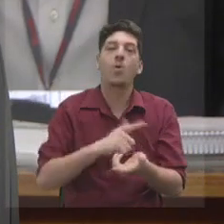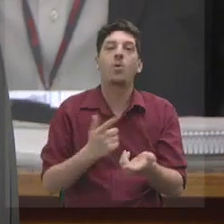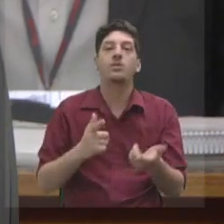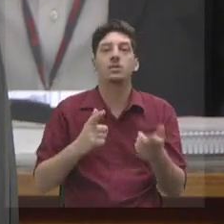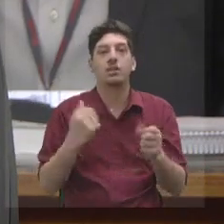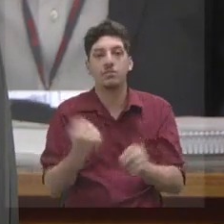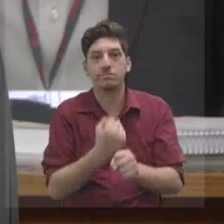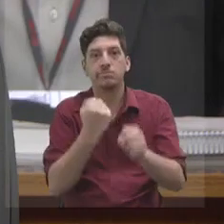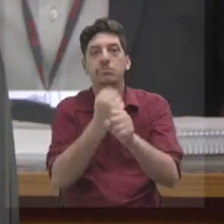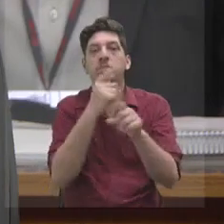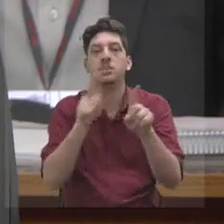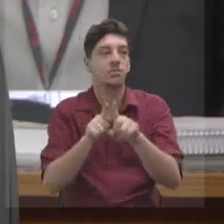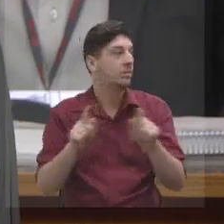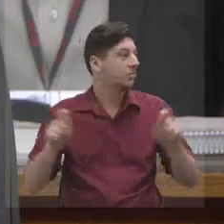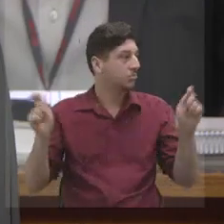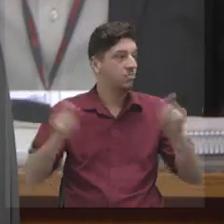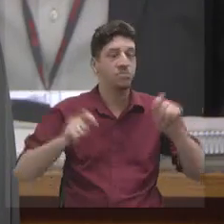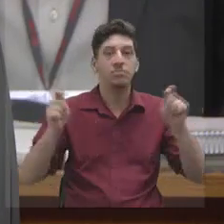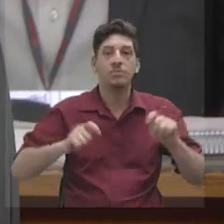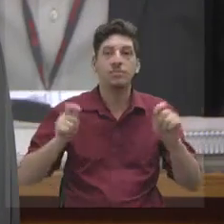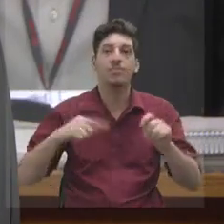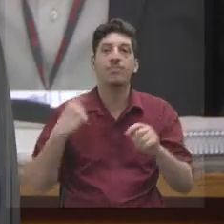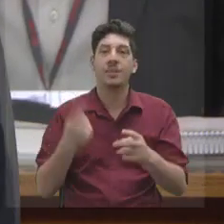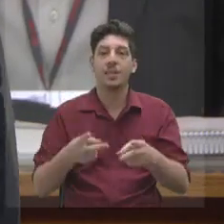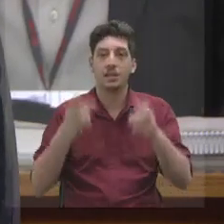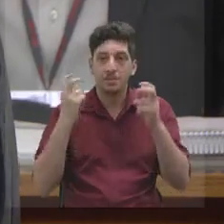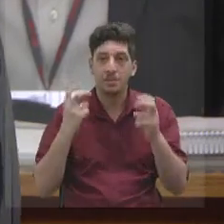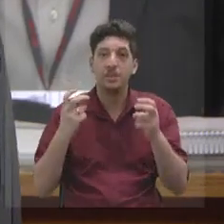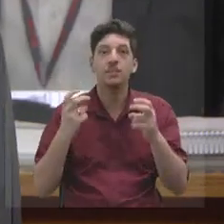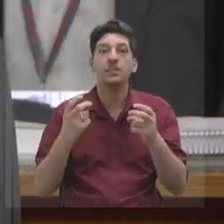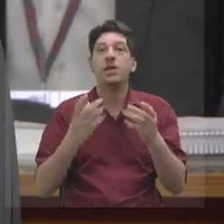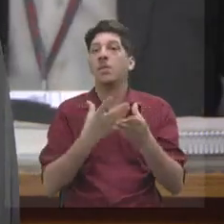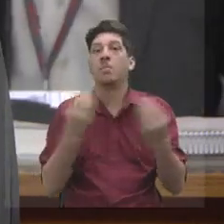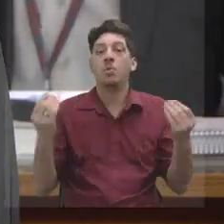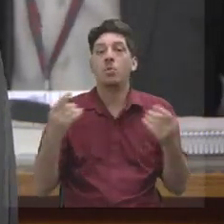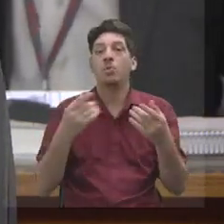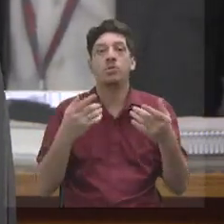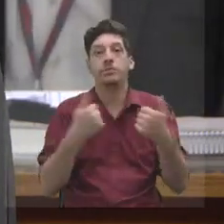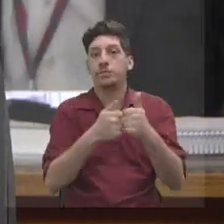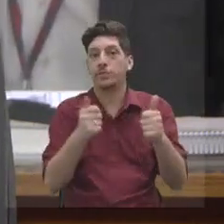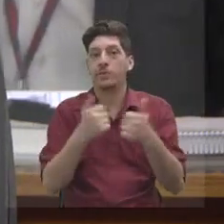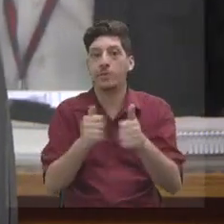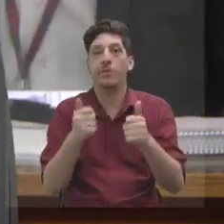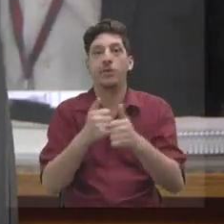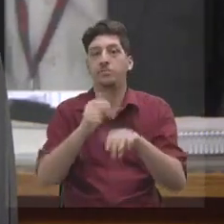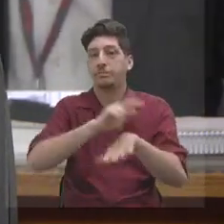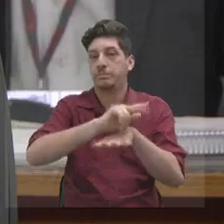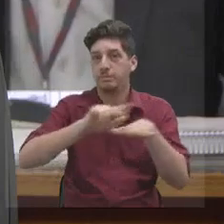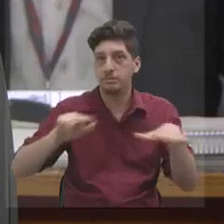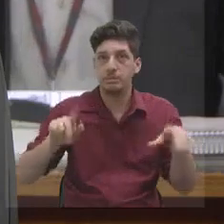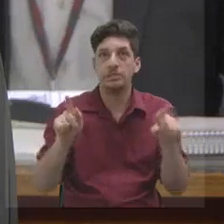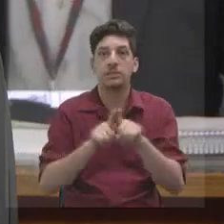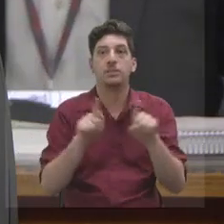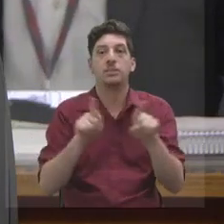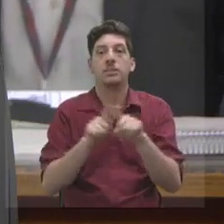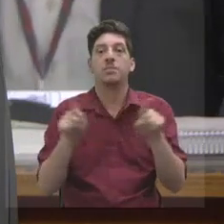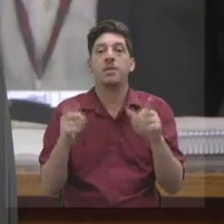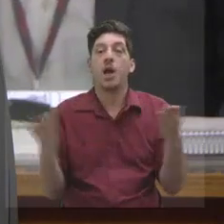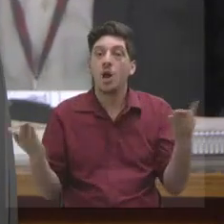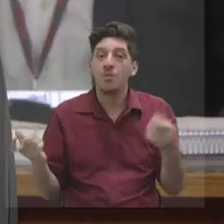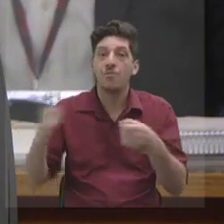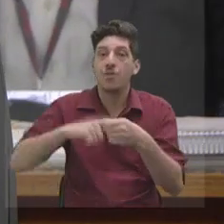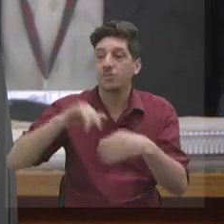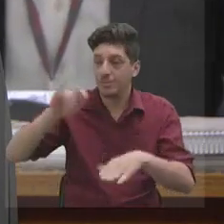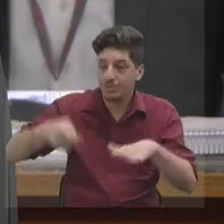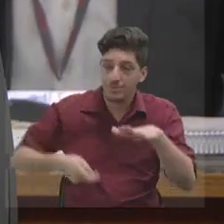ganha deficiência né que a gente vê muitas sobreposição de linha dos municipais como Metropolitano temos agora né retomada dos investimentos né